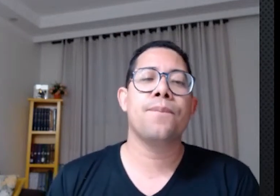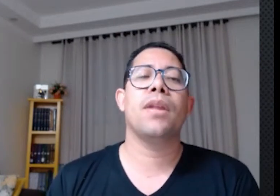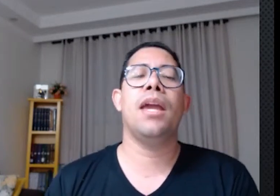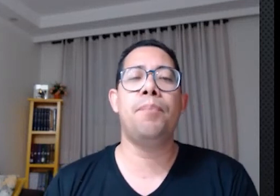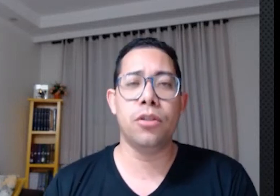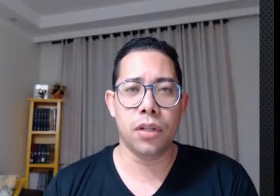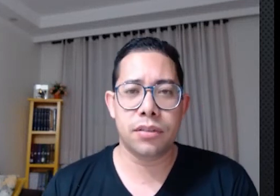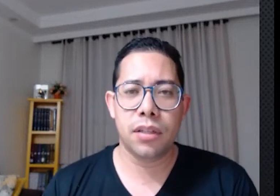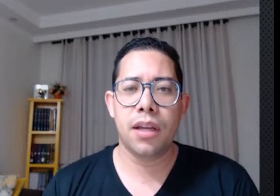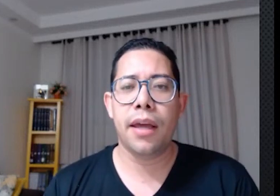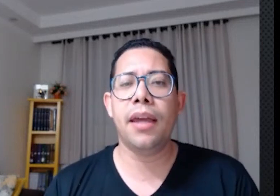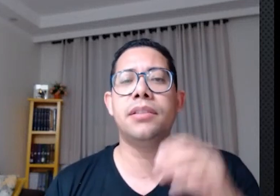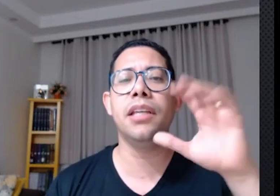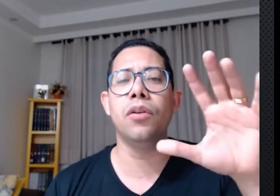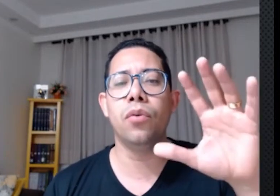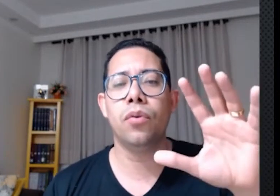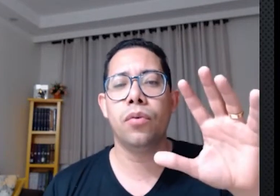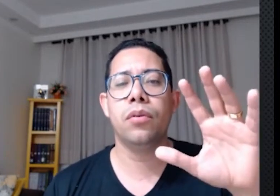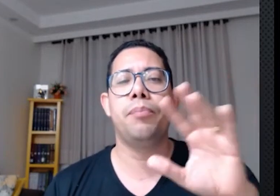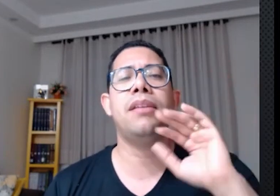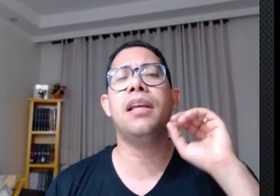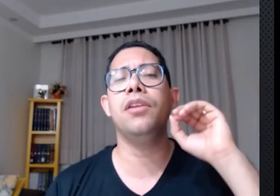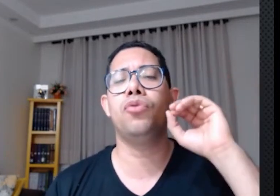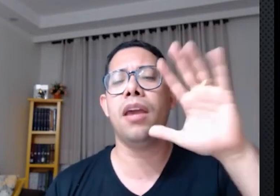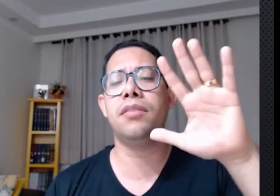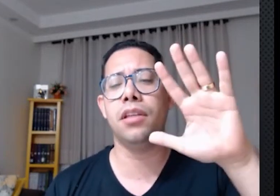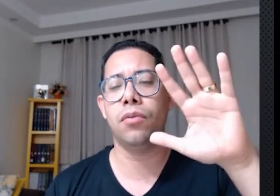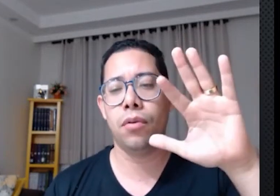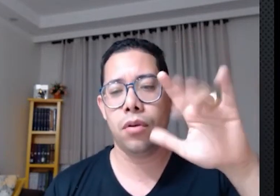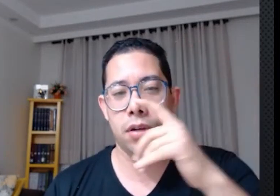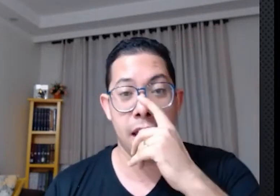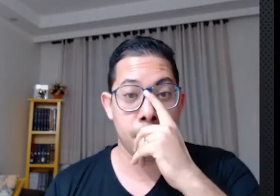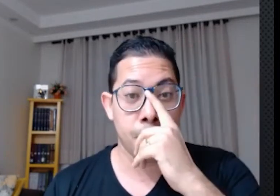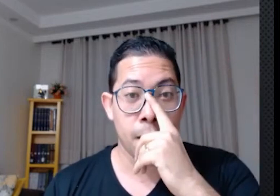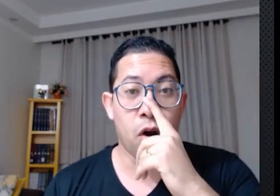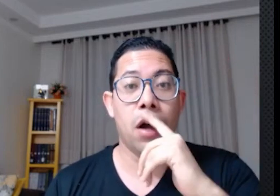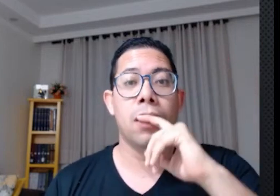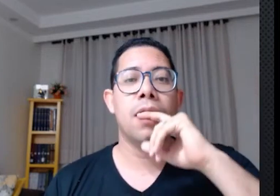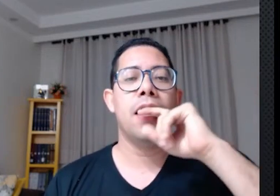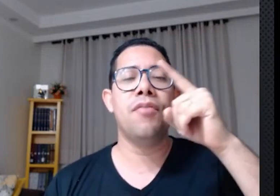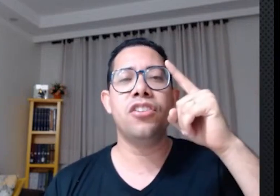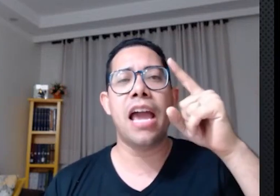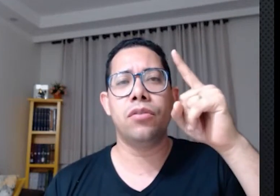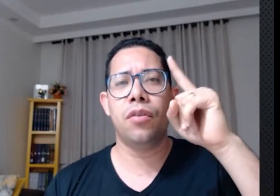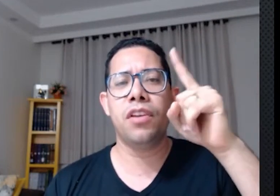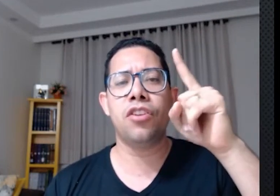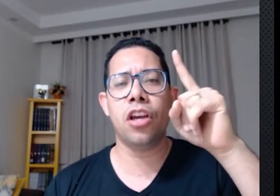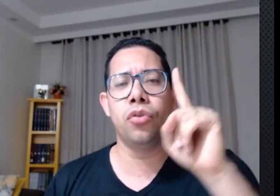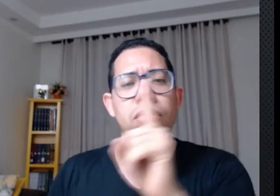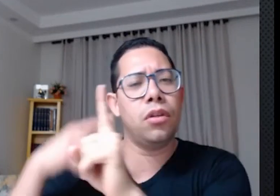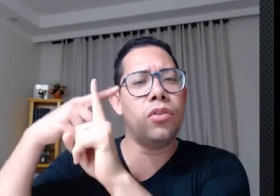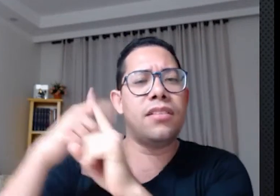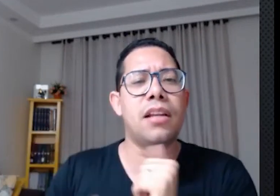é epístolas? Ensino. Pensa nisso, ensino, ok? Ó, evangelhos, vida